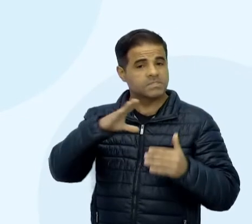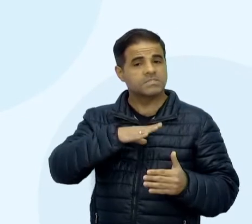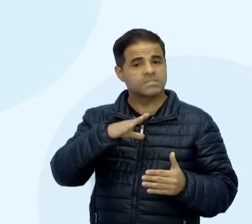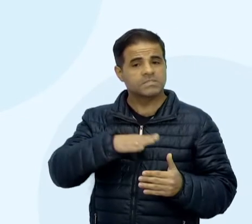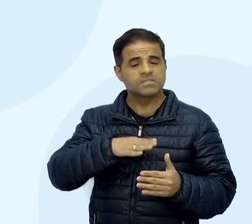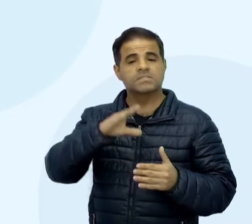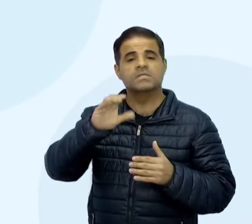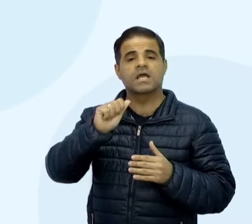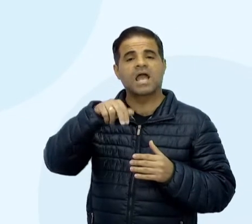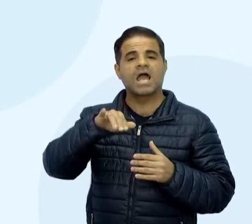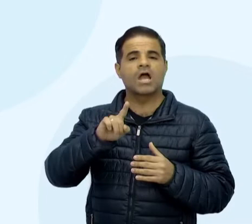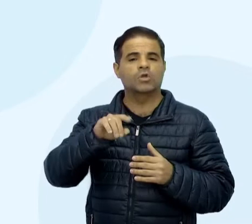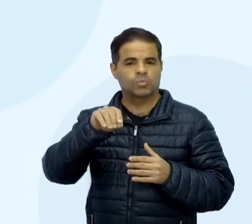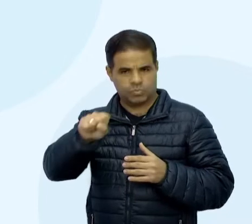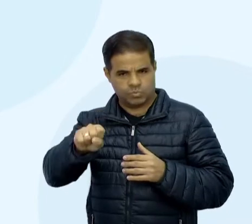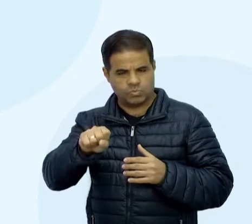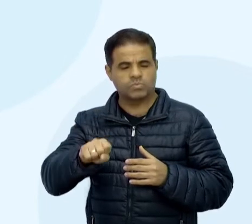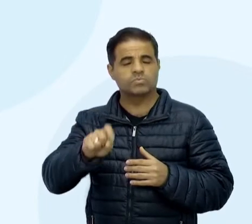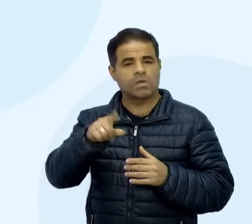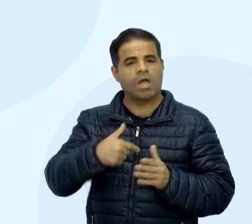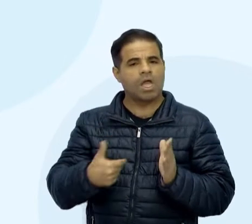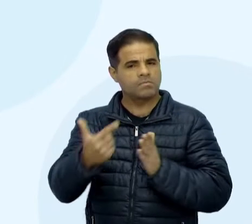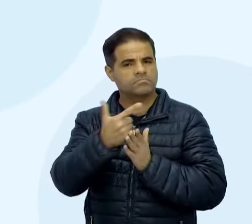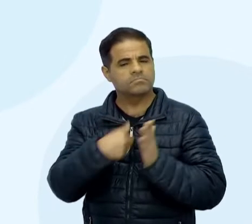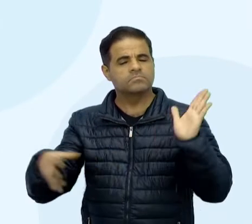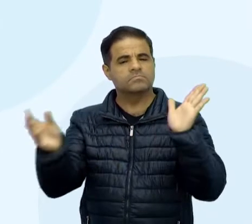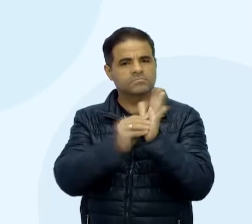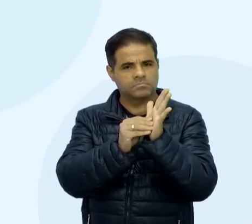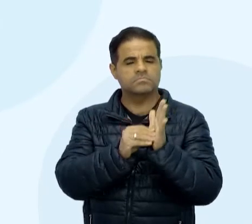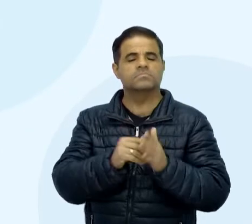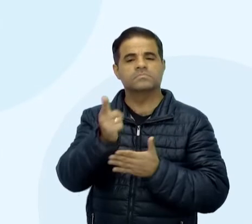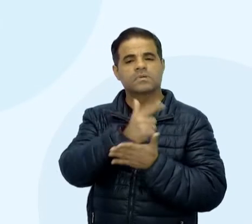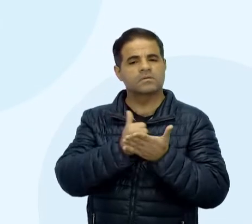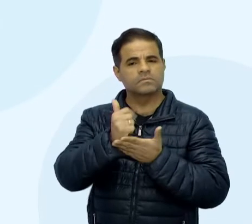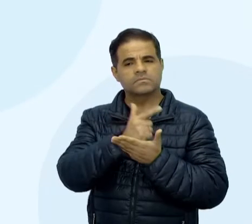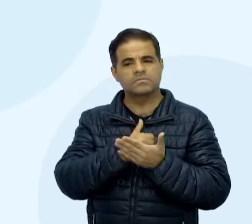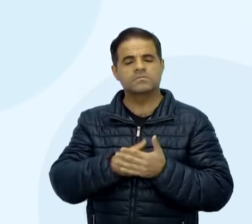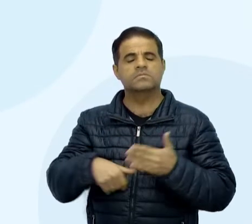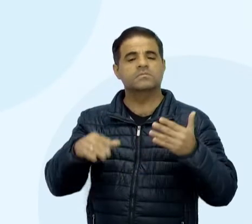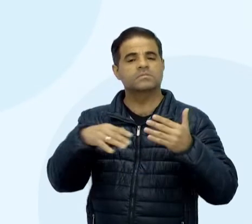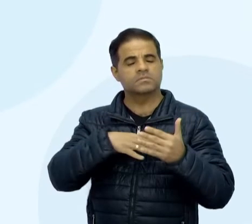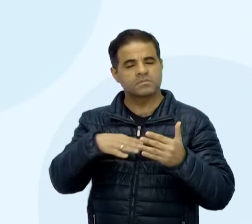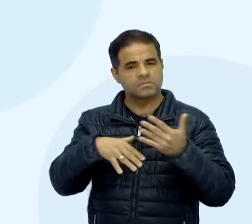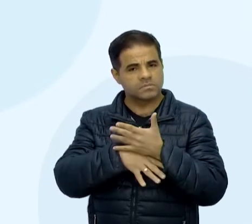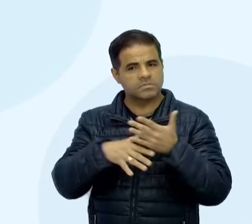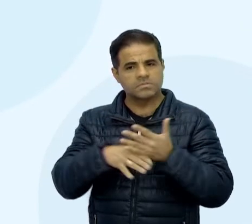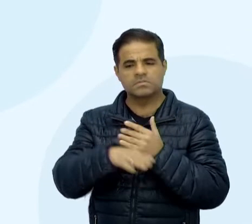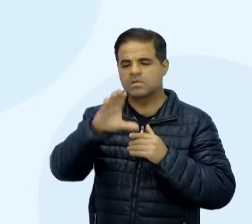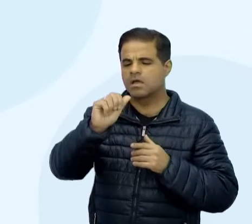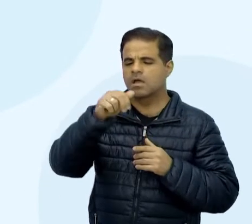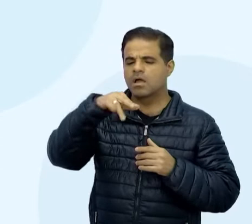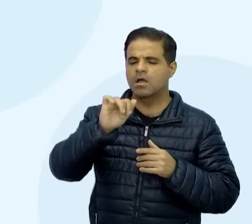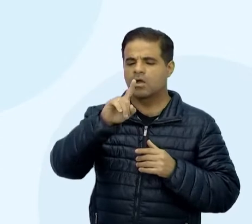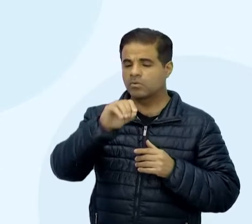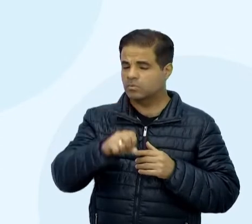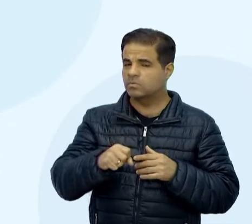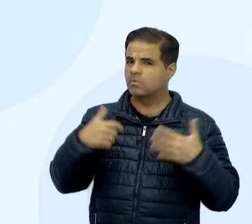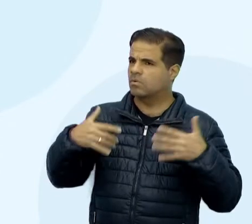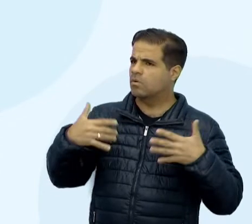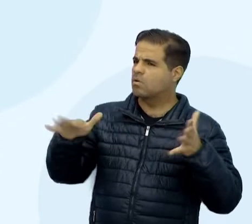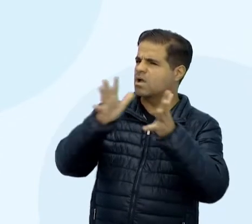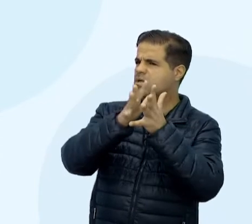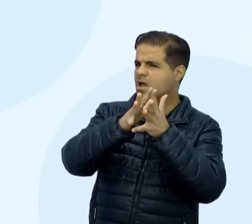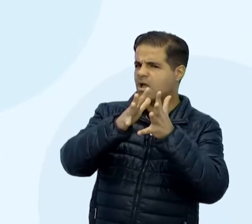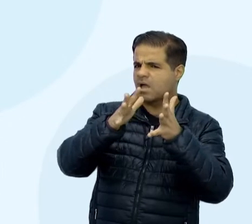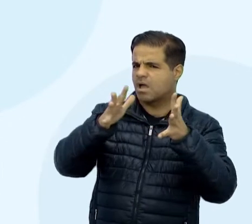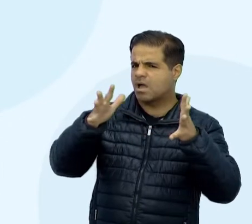de Canudos, né? Uma retratação, né? No caso, um desenho da cidade de Canudos. E olha como era grande, né?